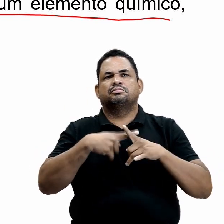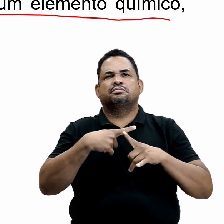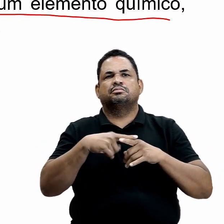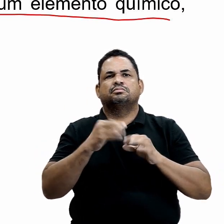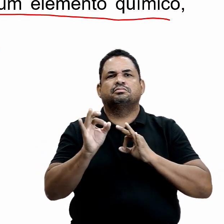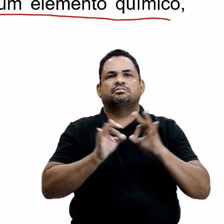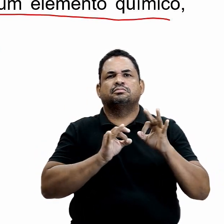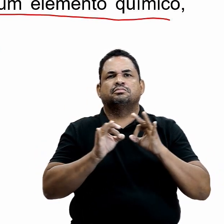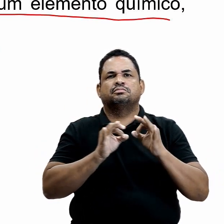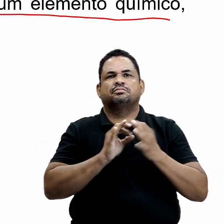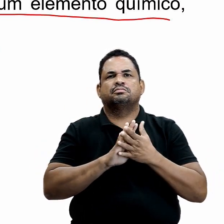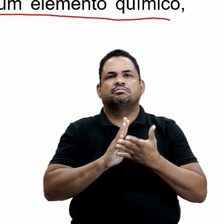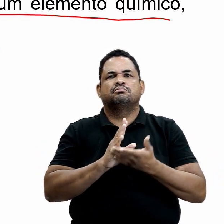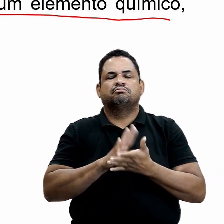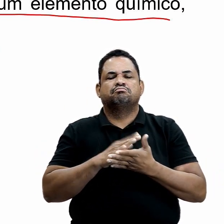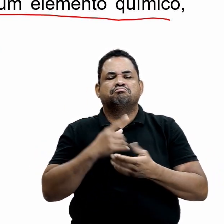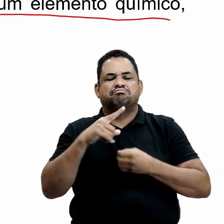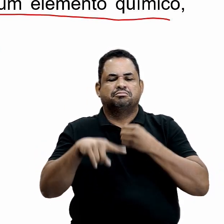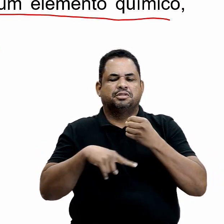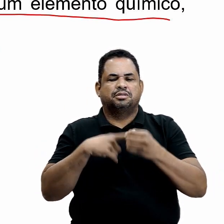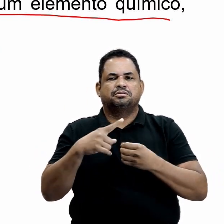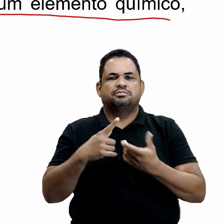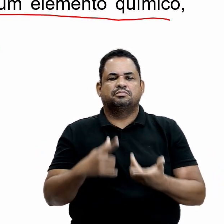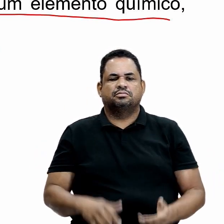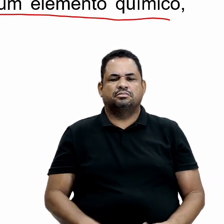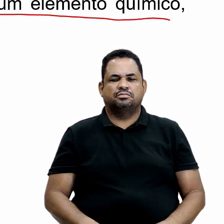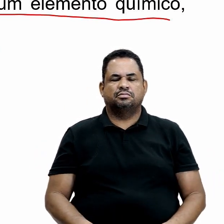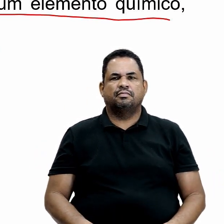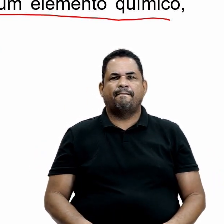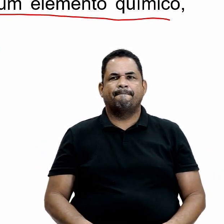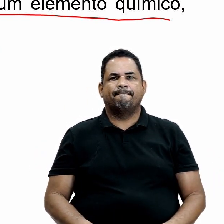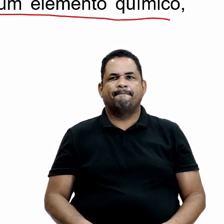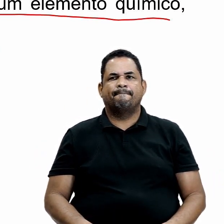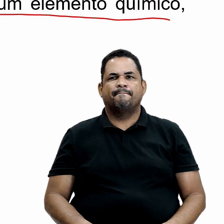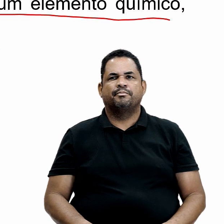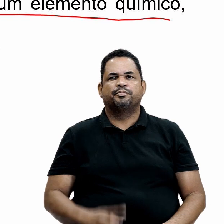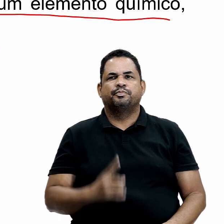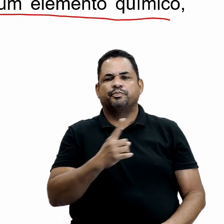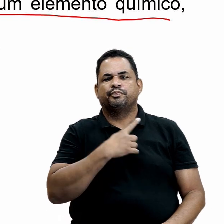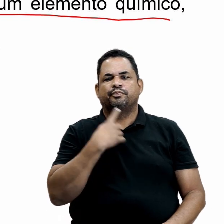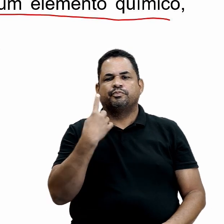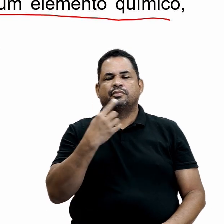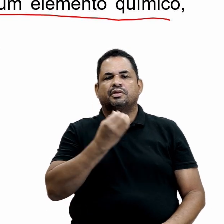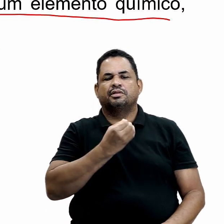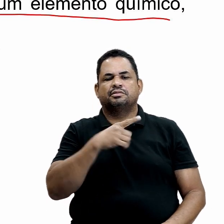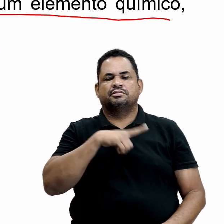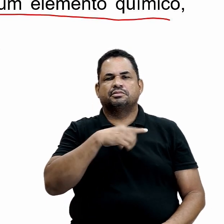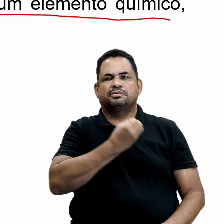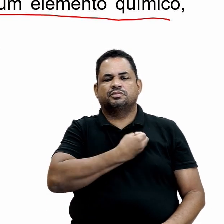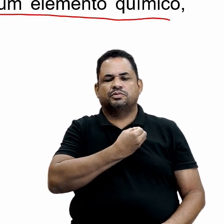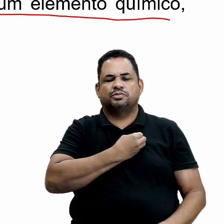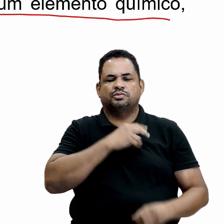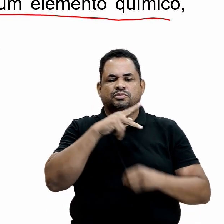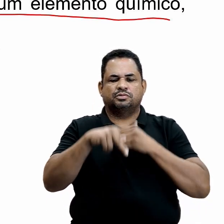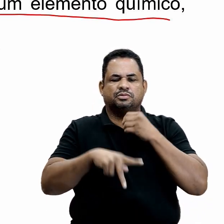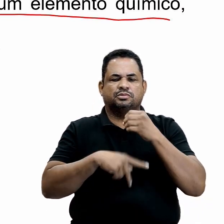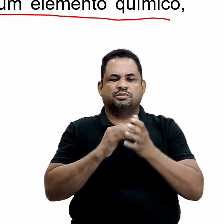um conjunto unitário de átomos. Nós temos o número de prótons e esse número de prótons,